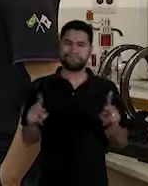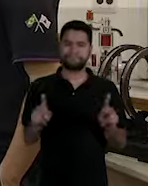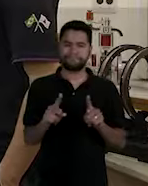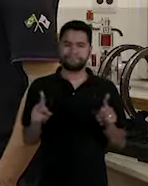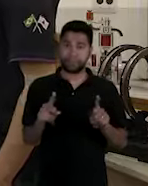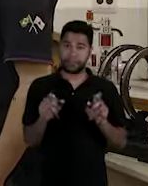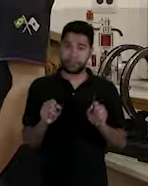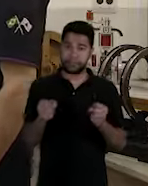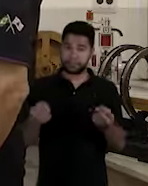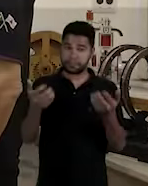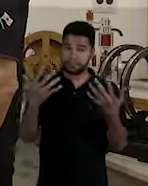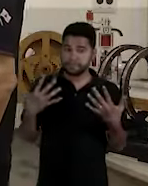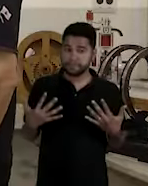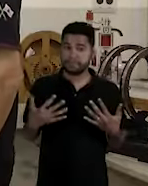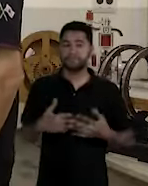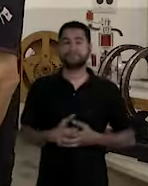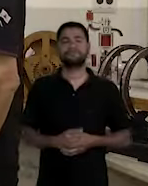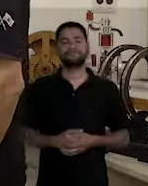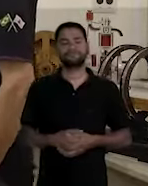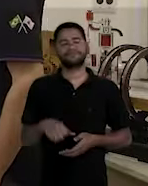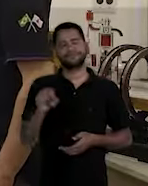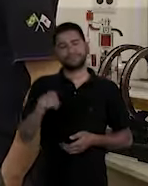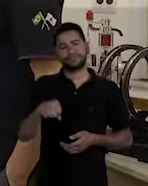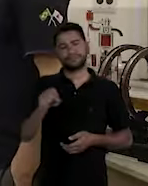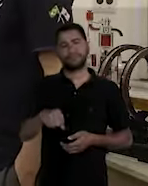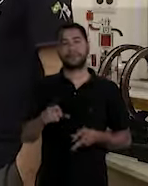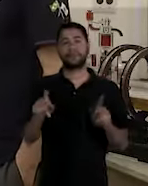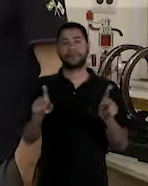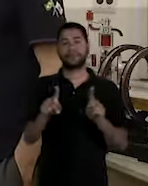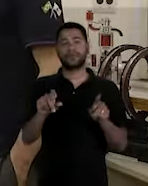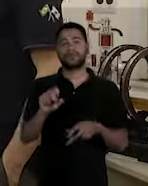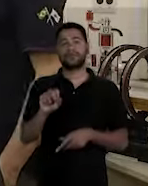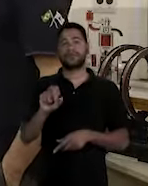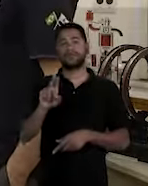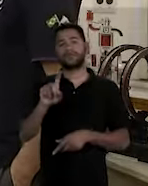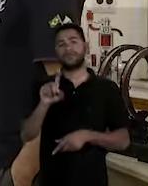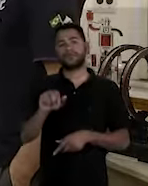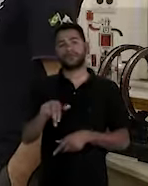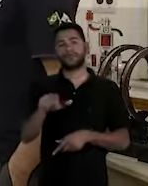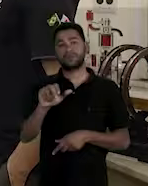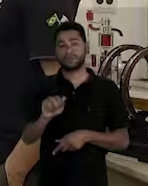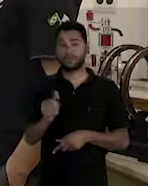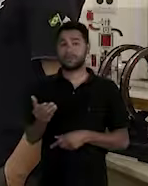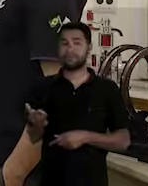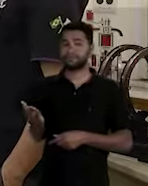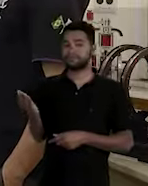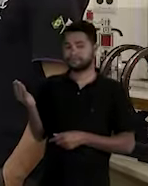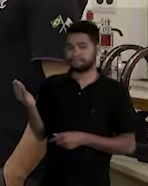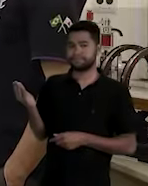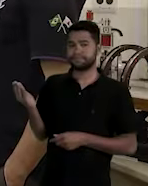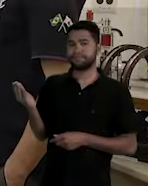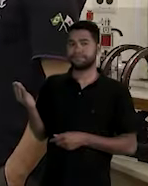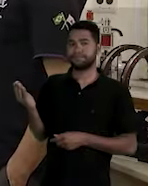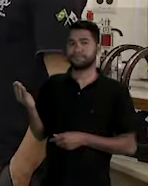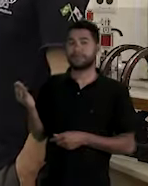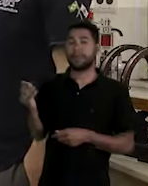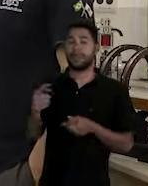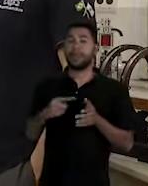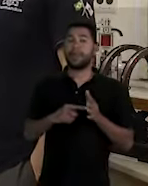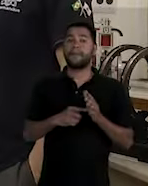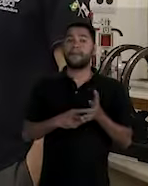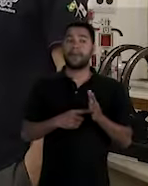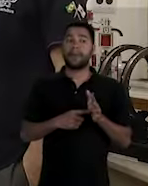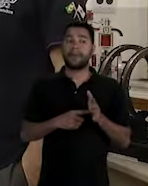professor, pode nos explicar? Claro, professora Suzana. Veja bem, isso daqui é um motor que